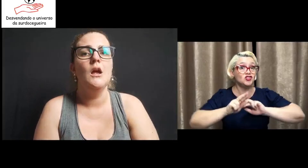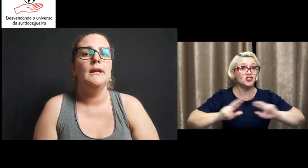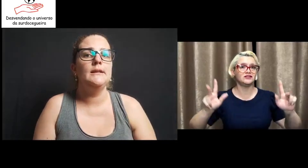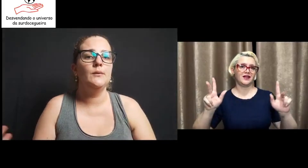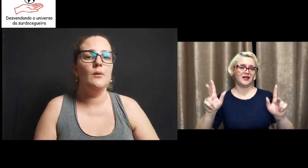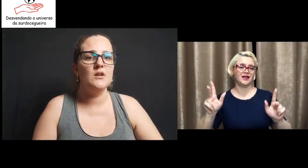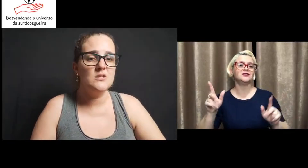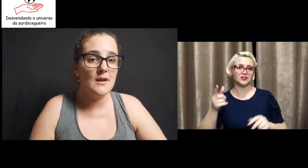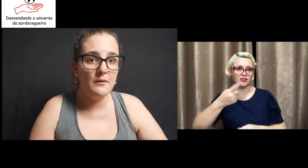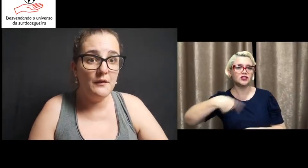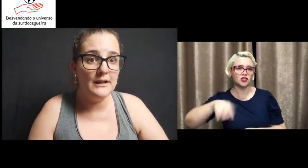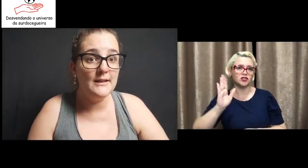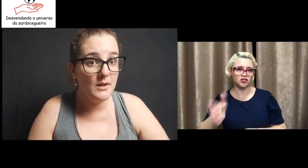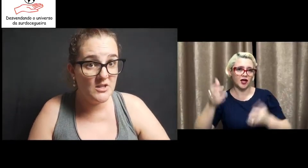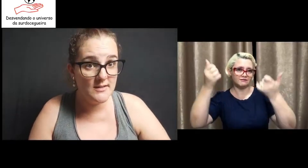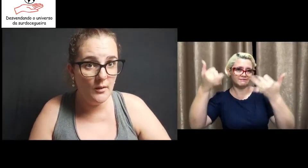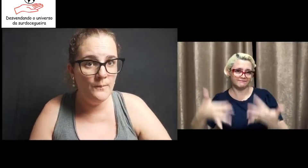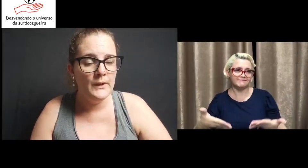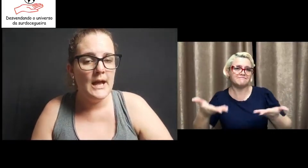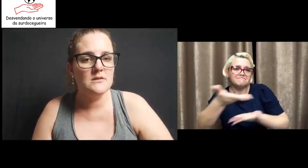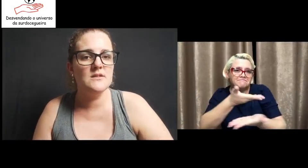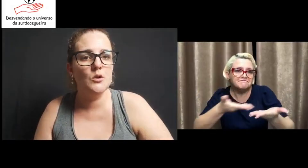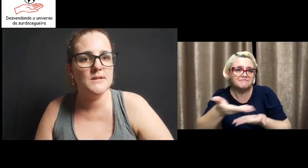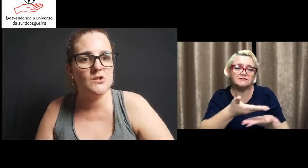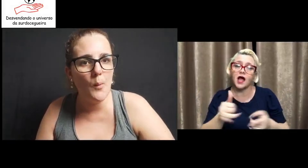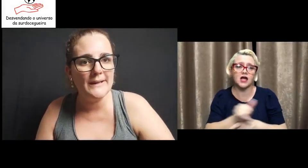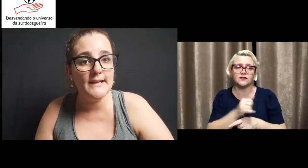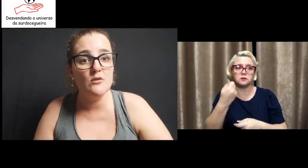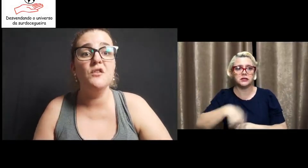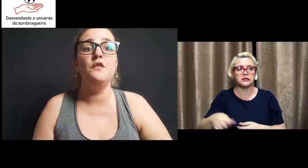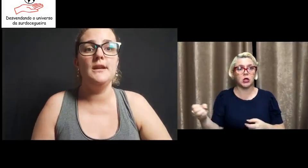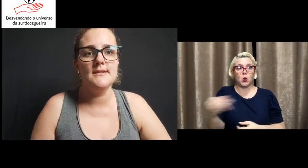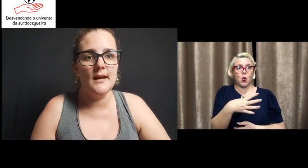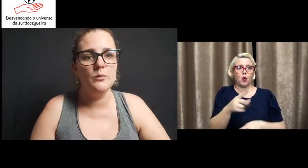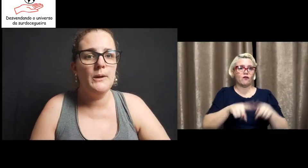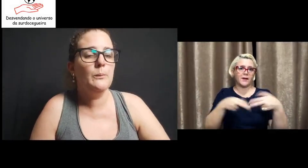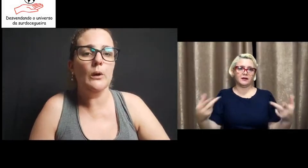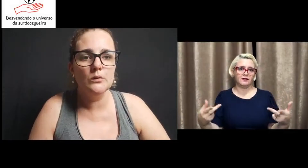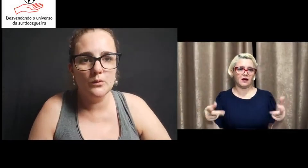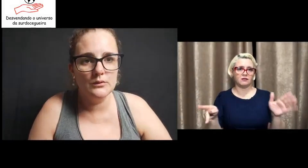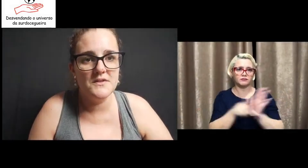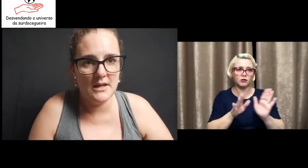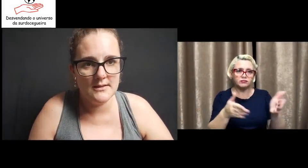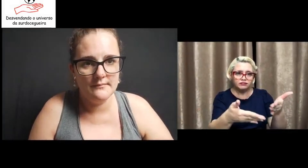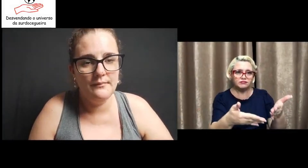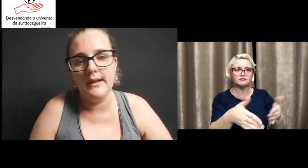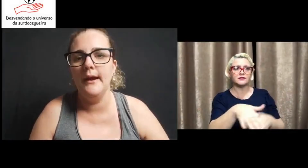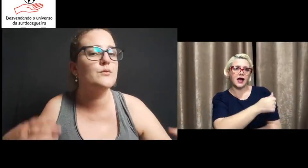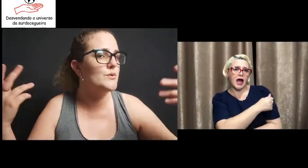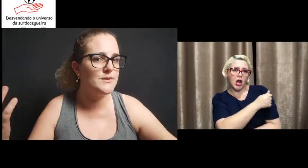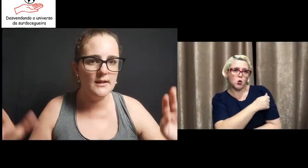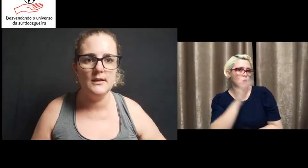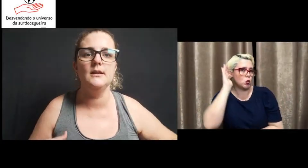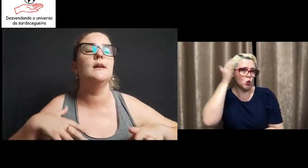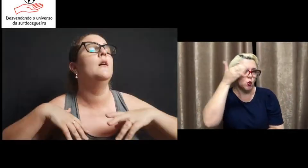diferente, então, que é o que a gente sempre fala da mediação. Às vezes eu não preciso ter um material diferenciado para o meu aluno com deficiência, né? Com